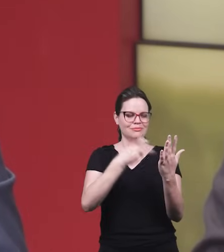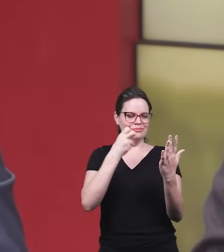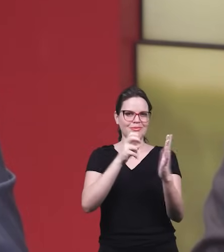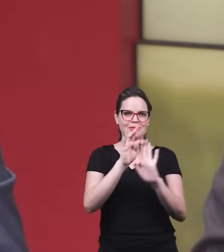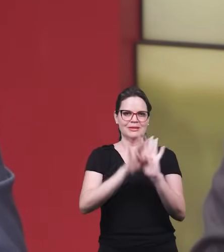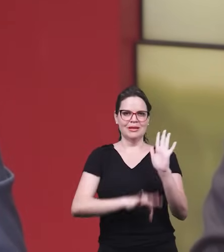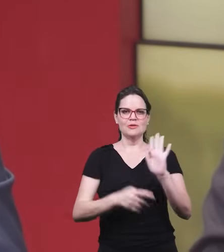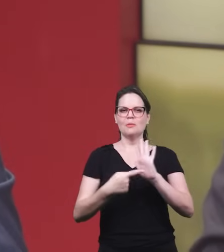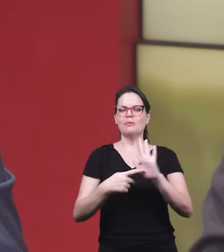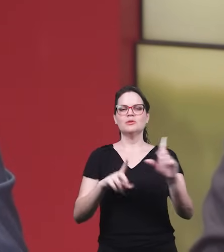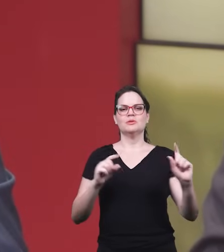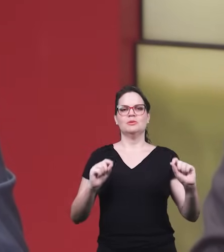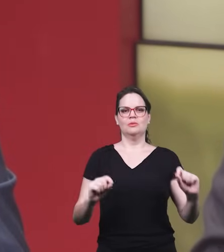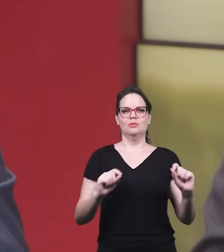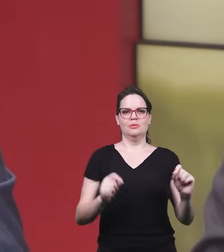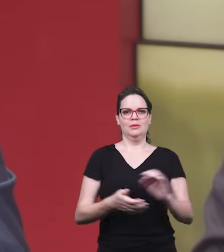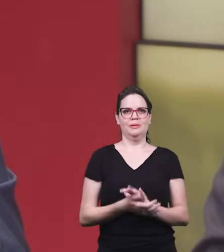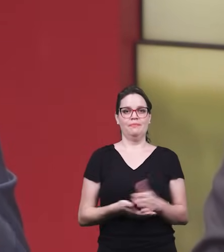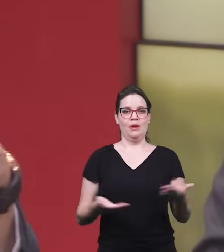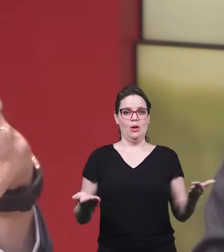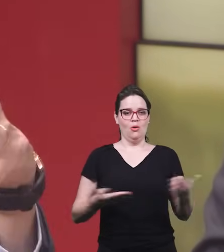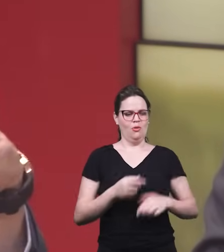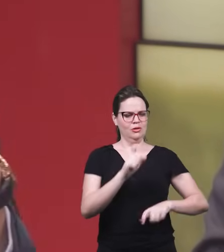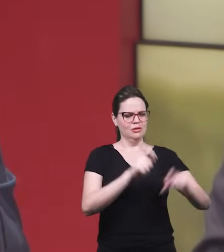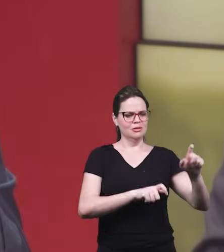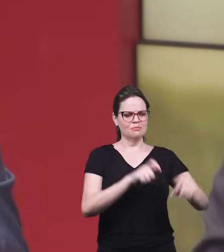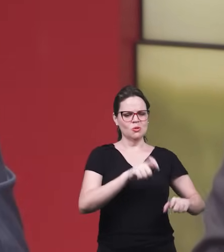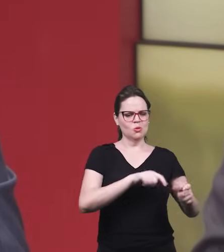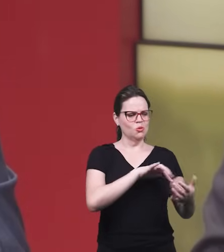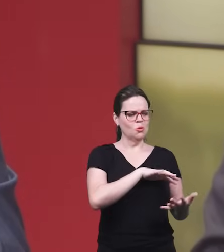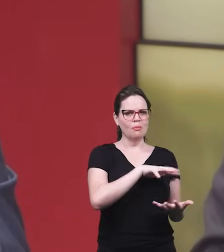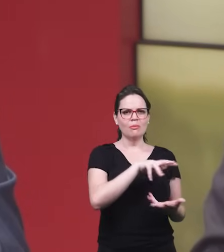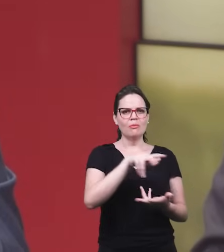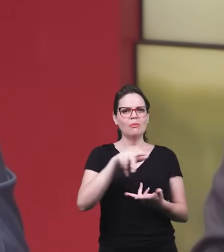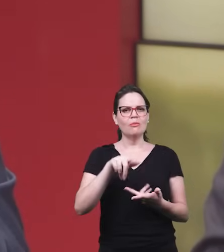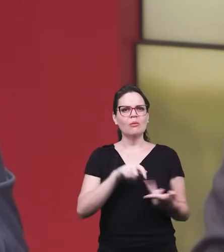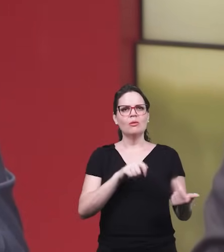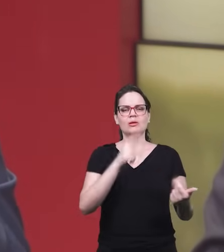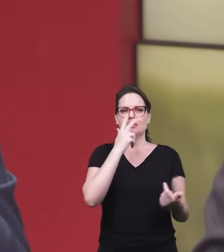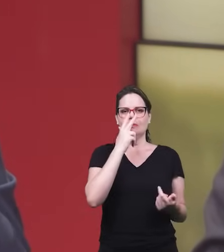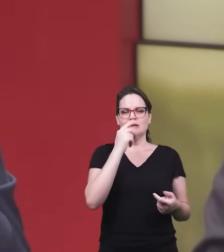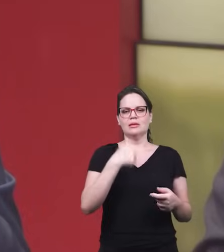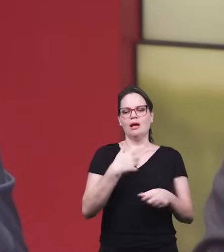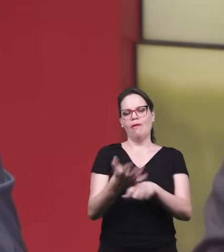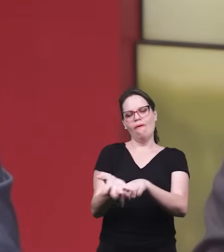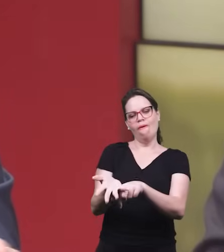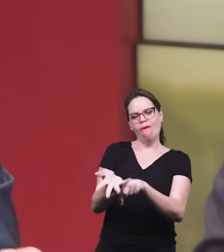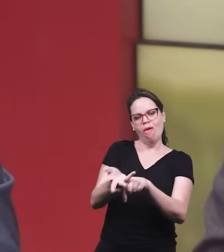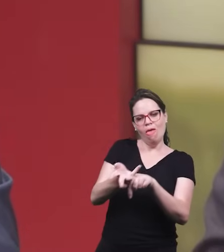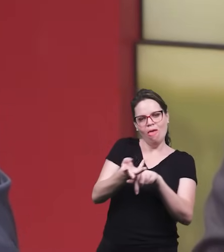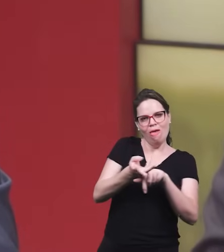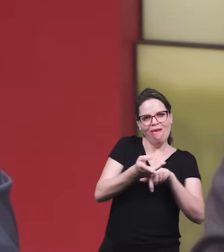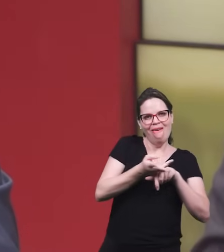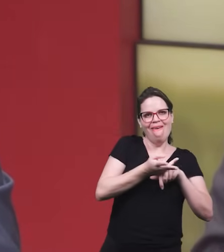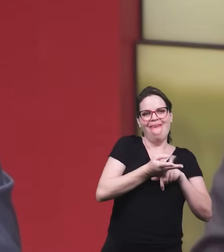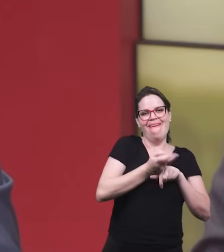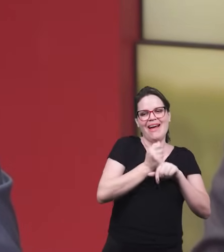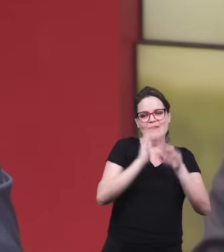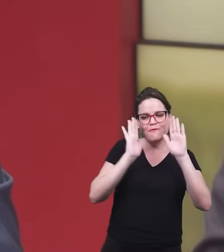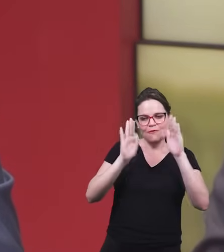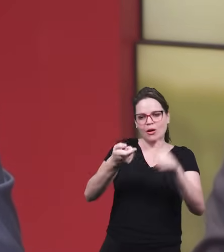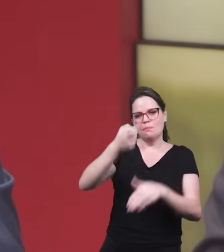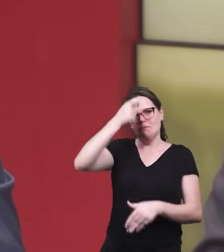que o mundo tem de angariar os seus seguidores, e eles vão justamente na